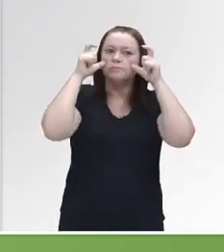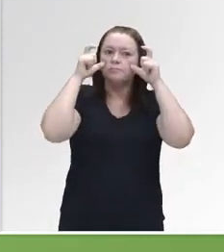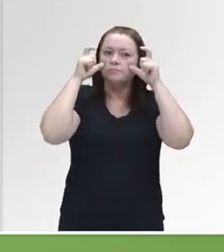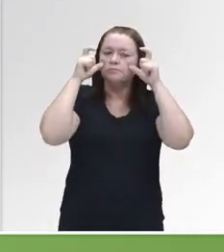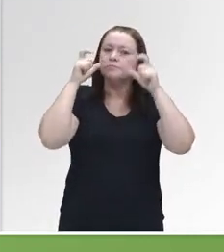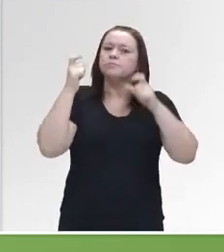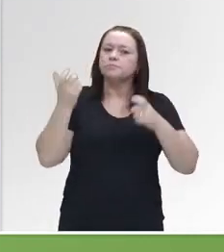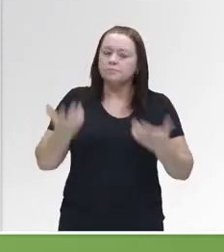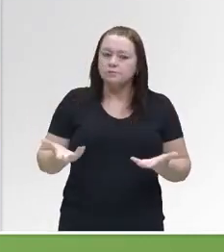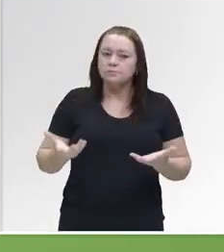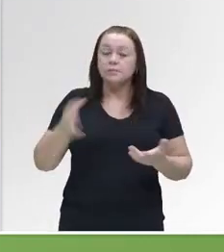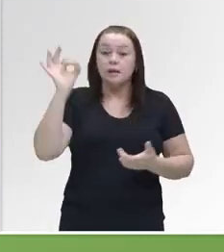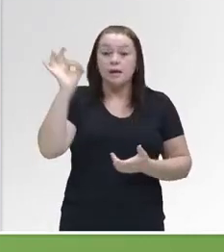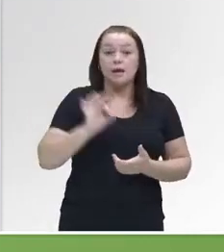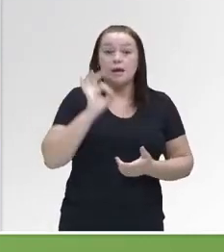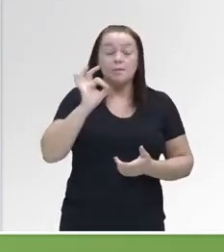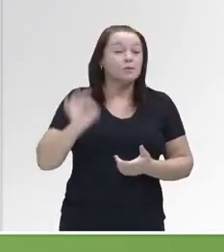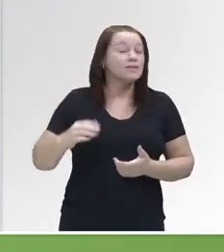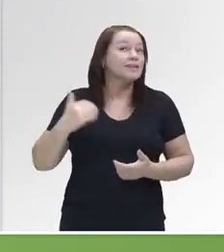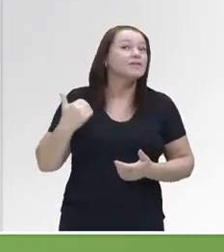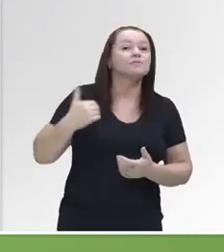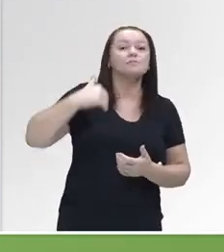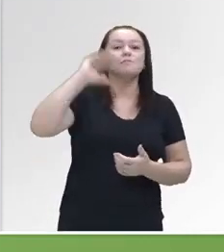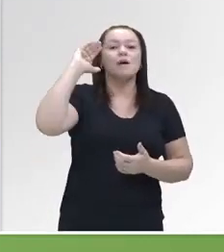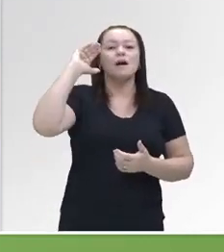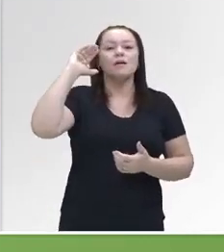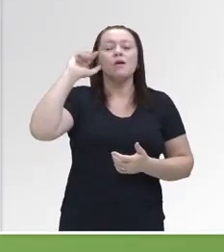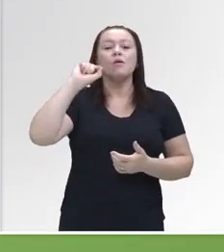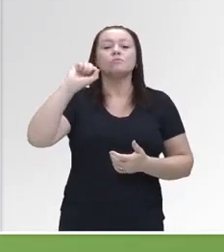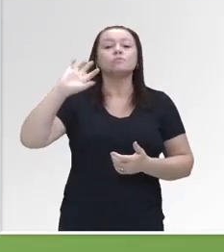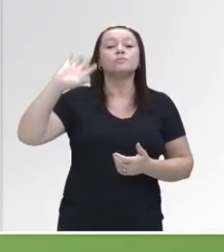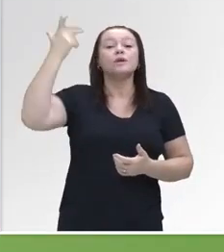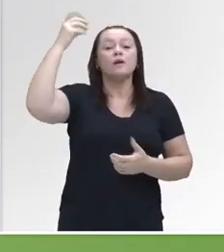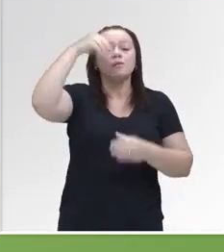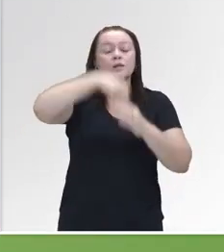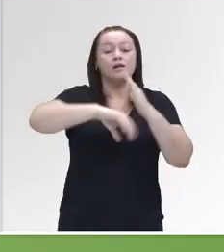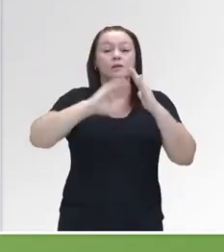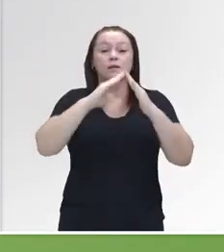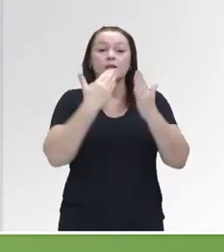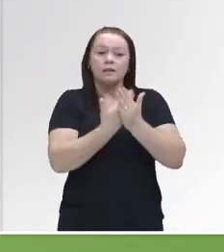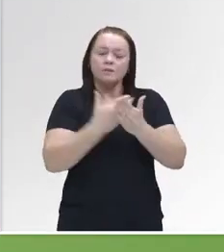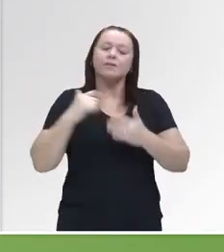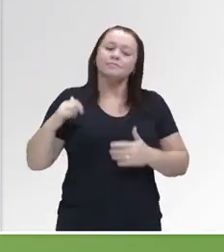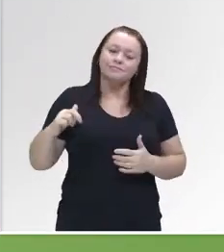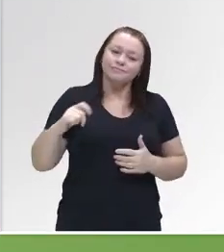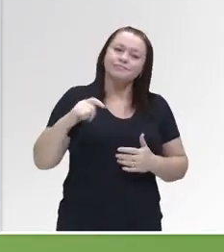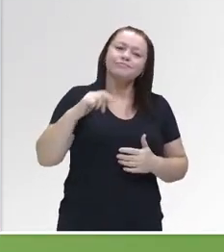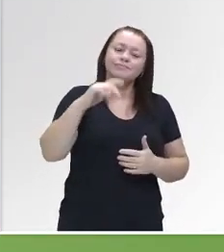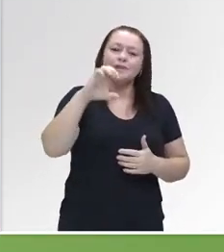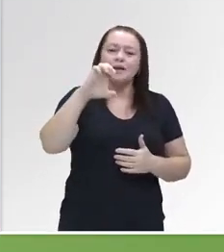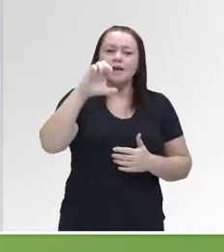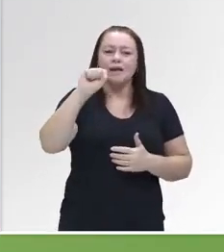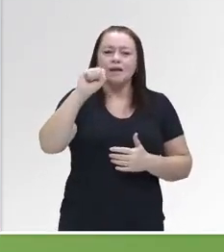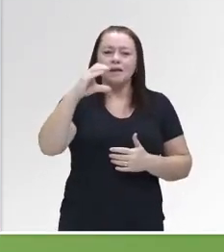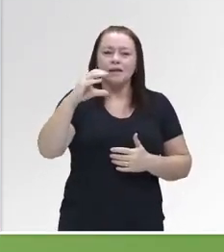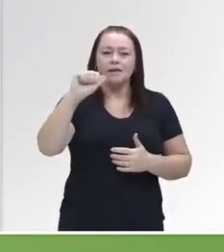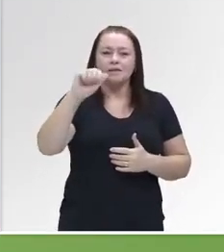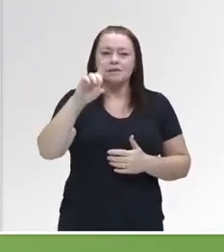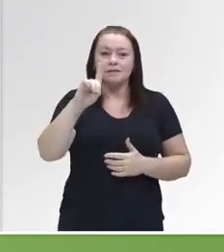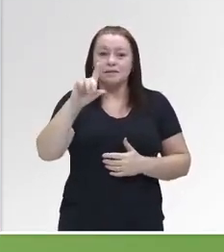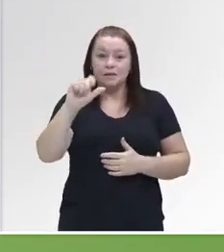E a porcentagem maior de acidentes em escola é a questão de escadas, tá bom?